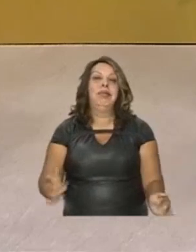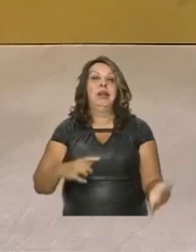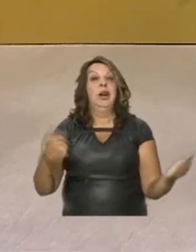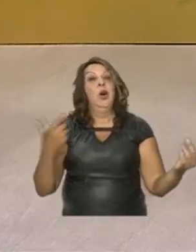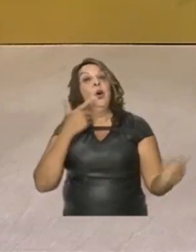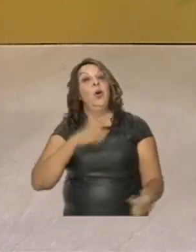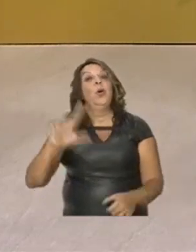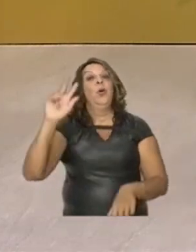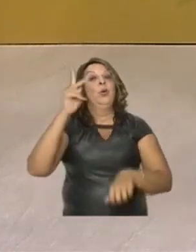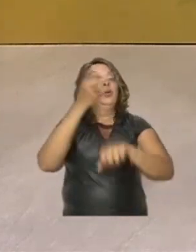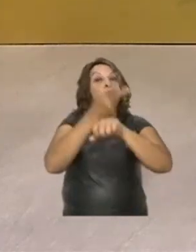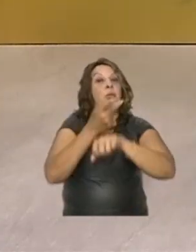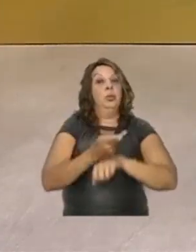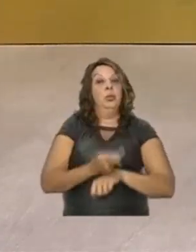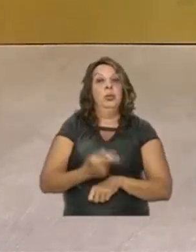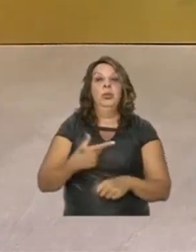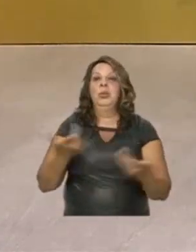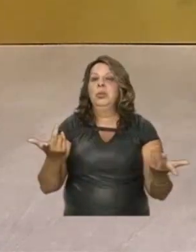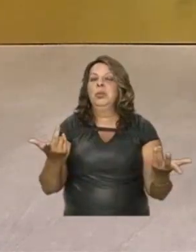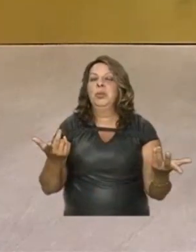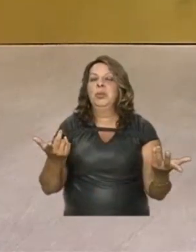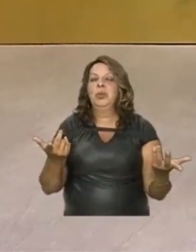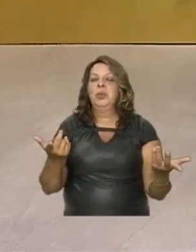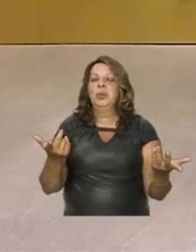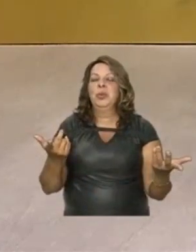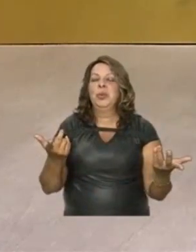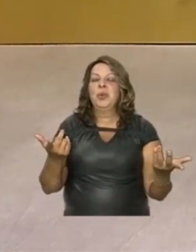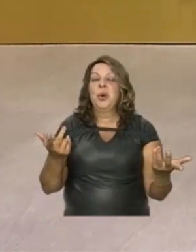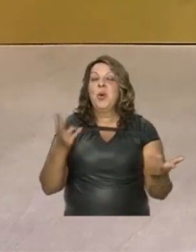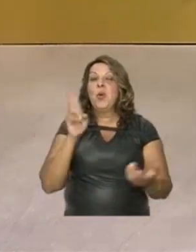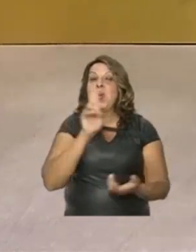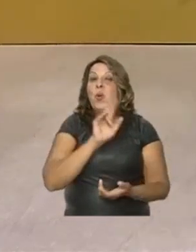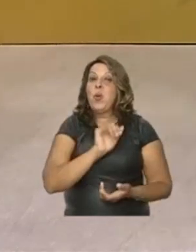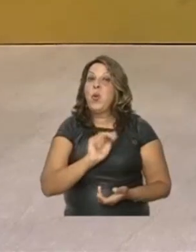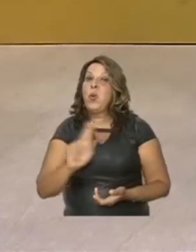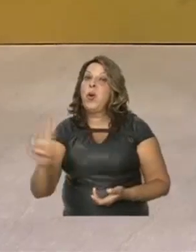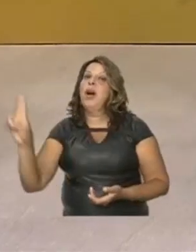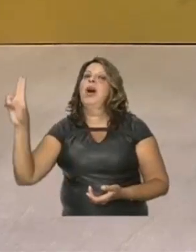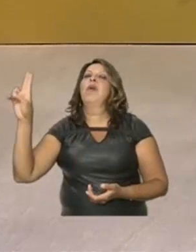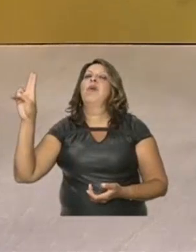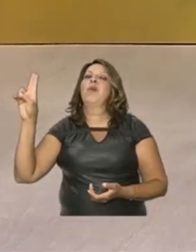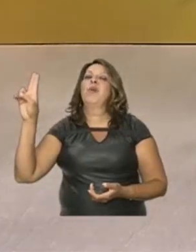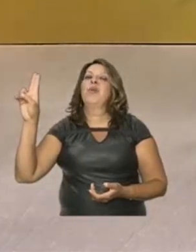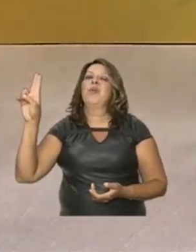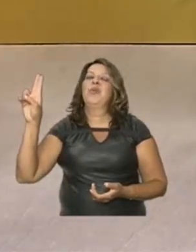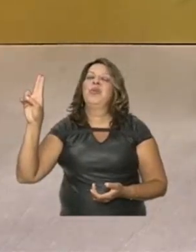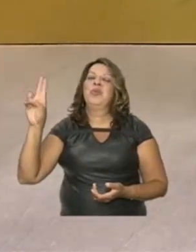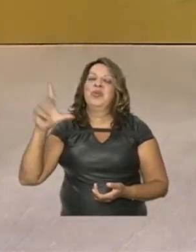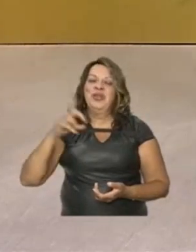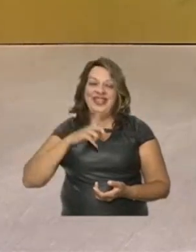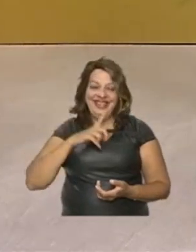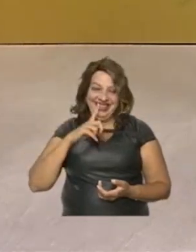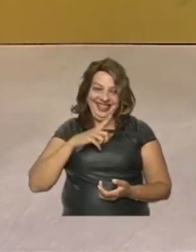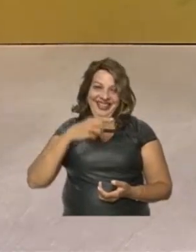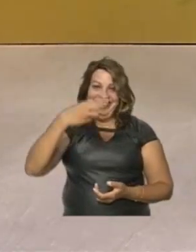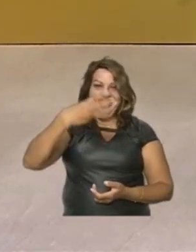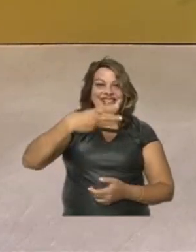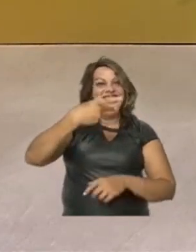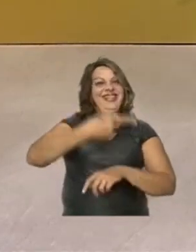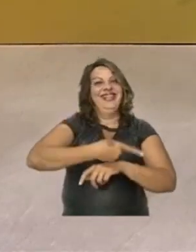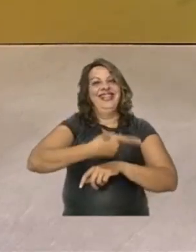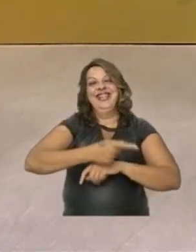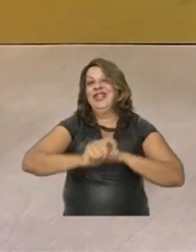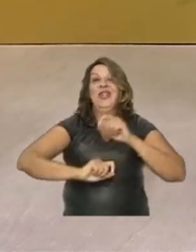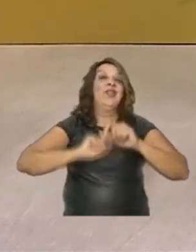prêmio daqueles pra encher a garagem! Uau! Bota a expectativa lá no alto, porque o nosso terceiro